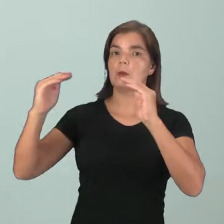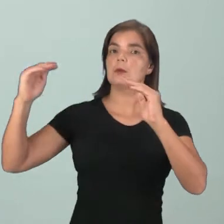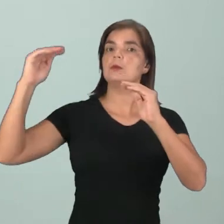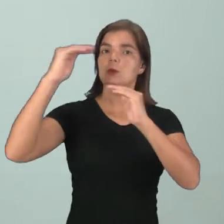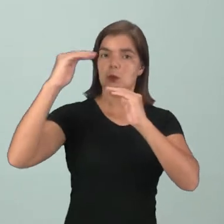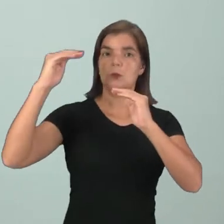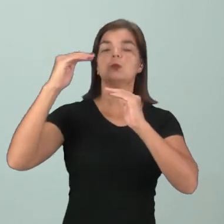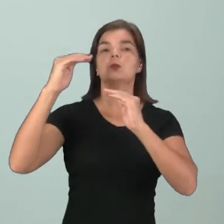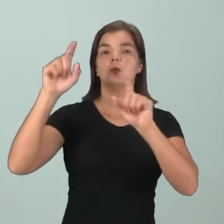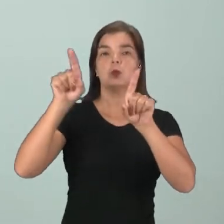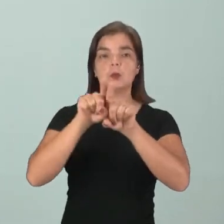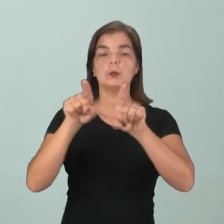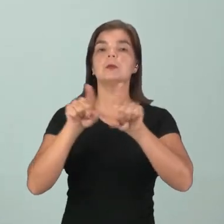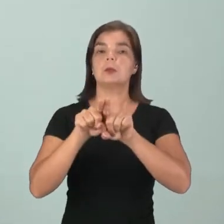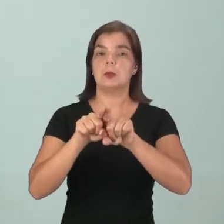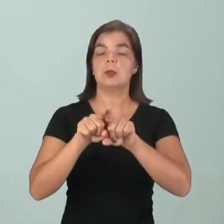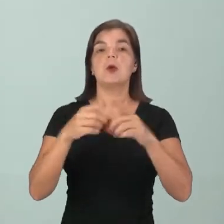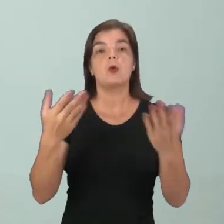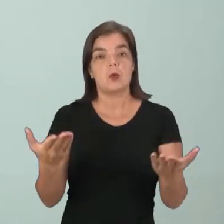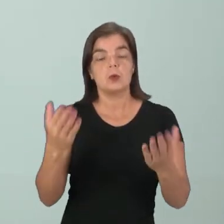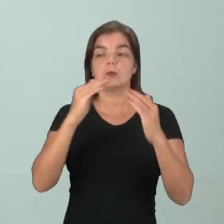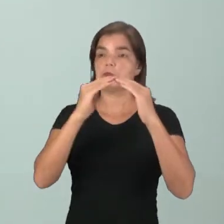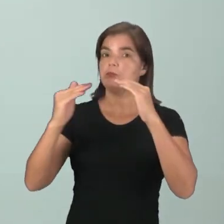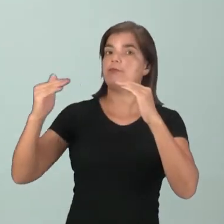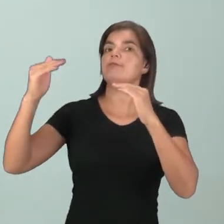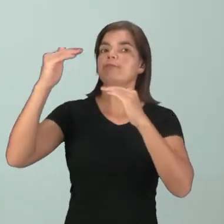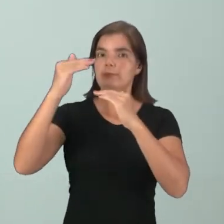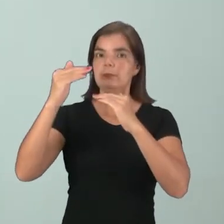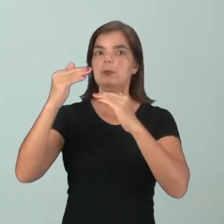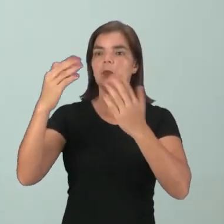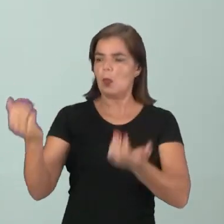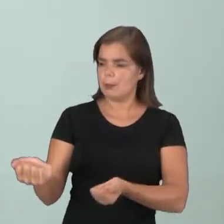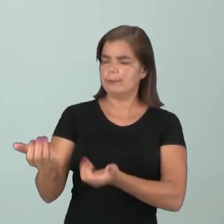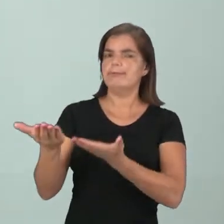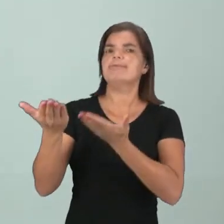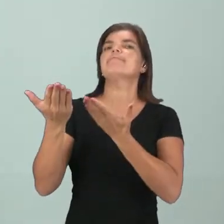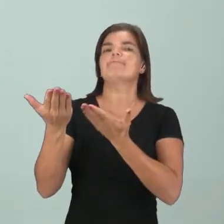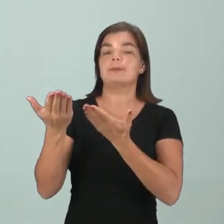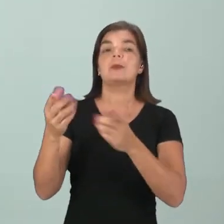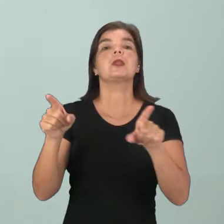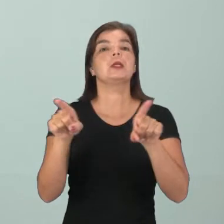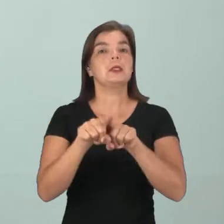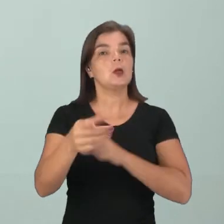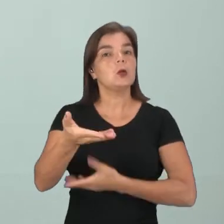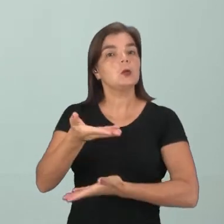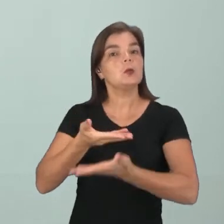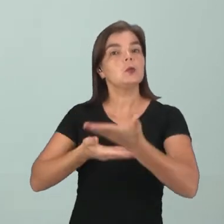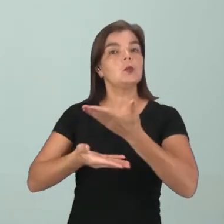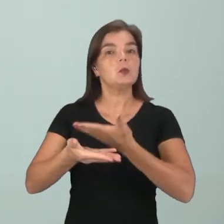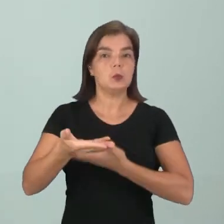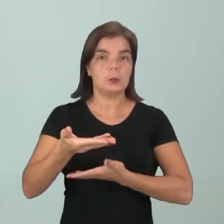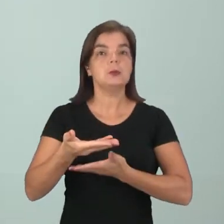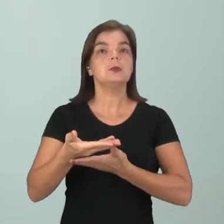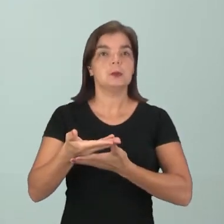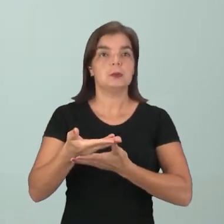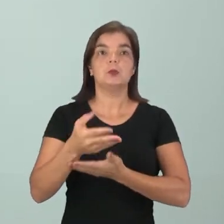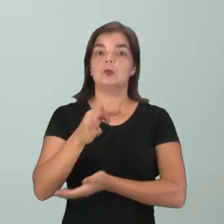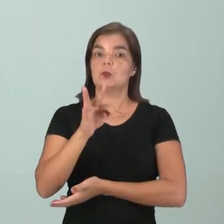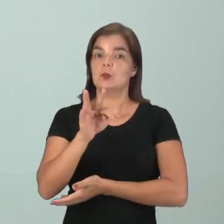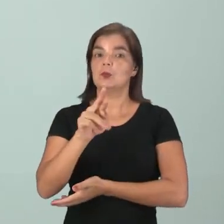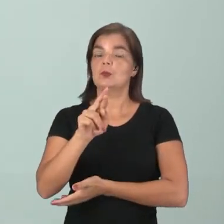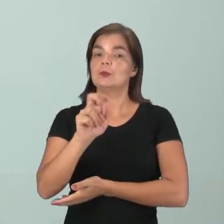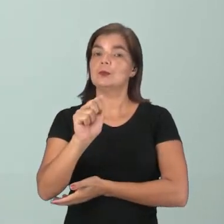ser elevado, com um ser superior, com um ser sublime. Então elas têm uma relação com